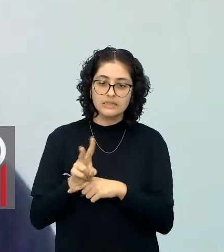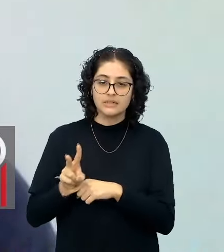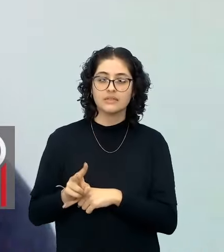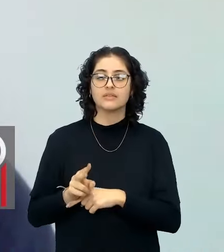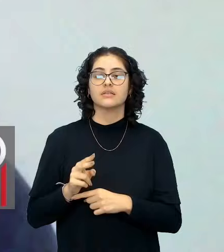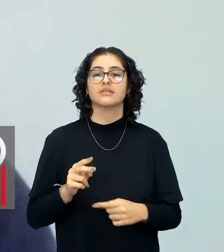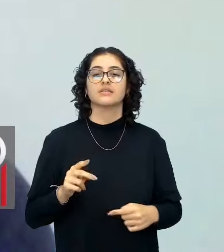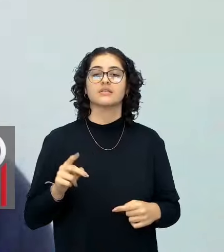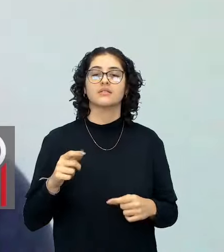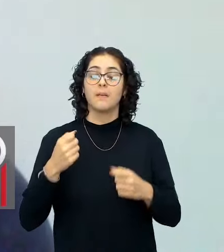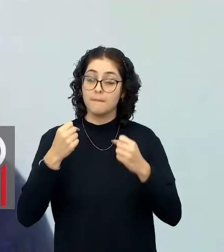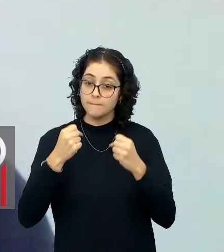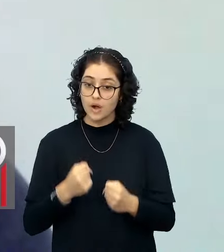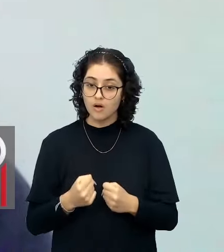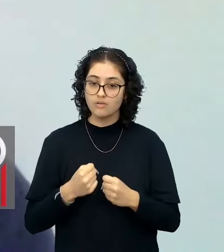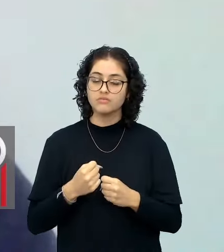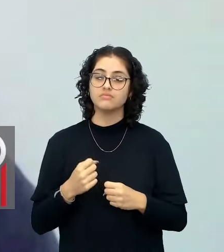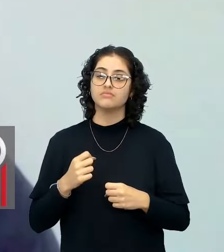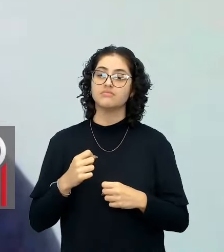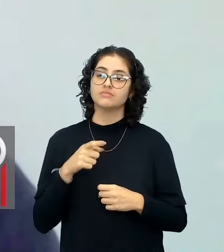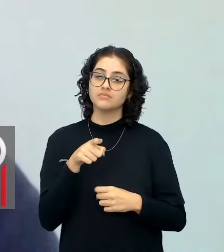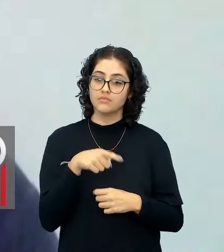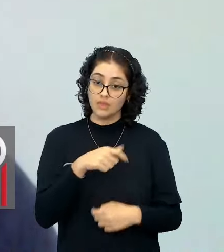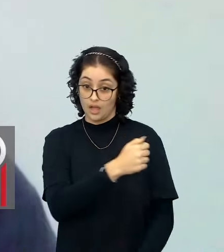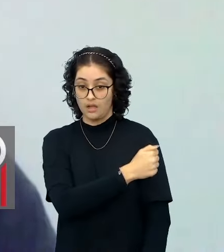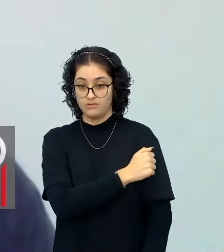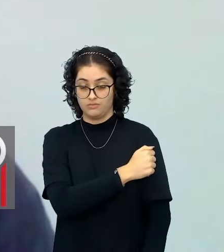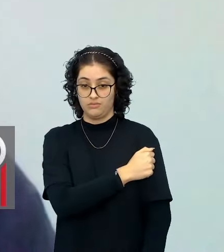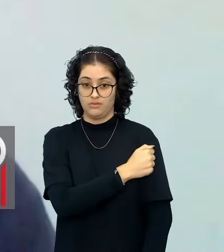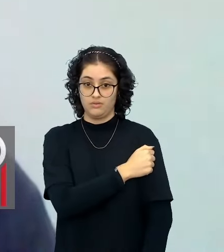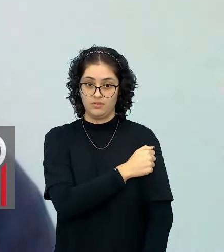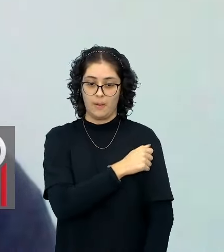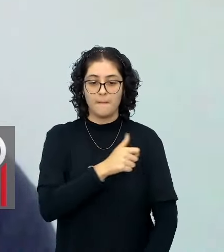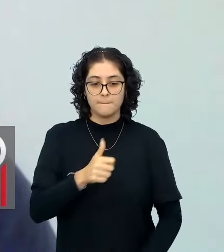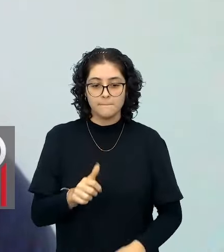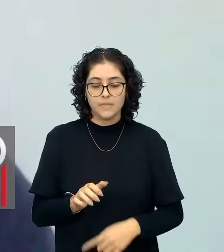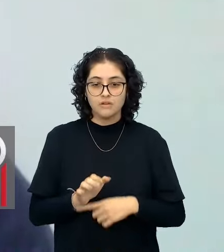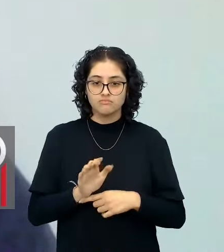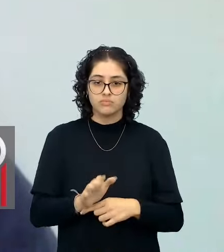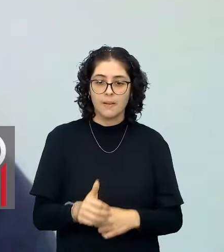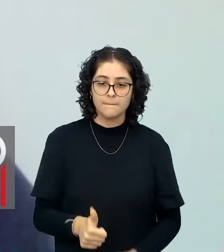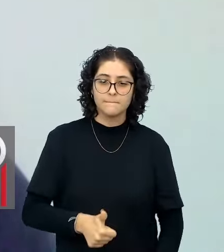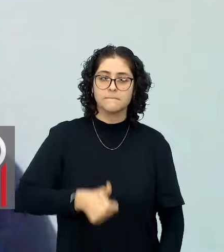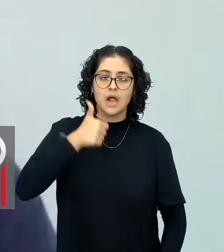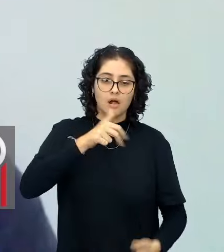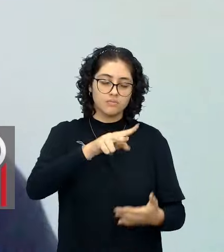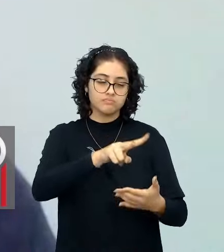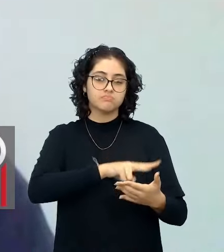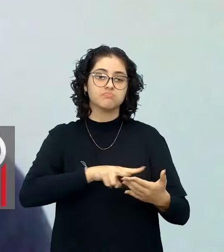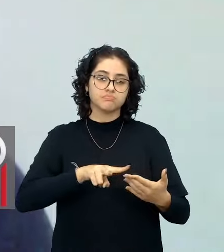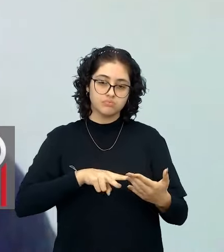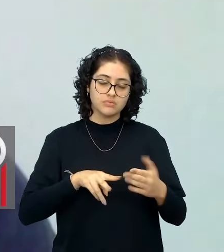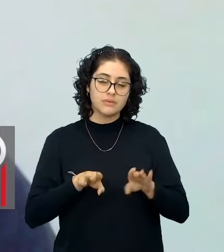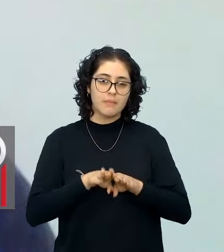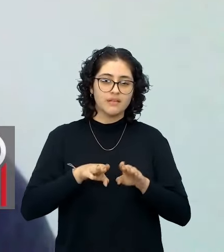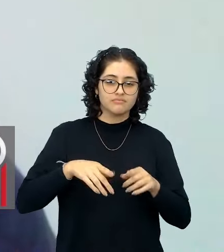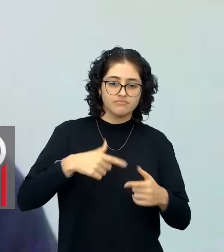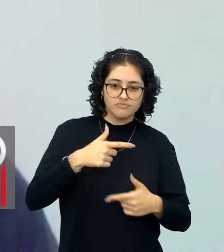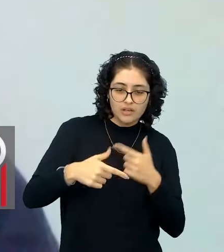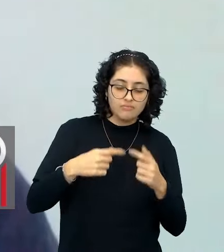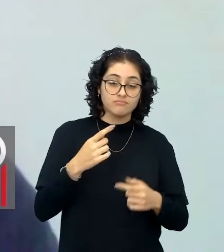que podemos fazer com que esses alunos sejam leitores competentes e também produtores competentes de